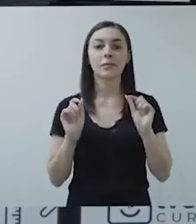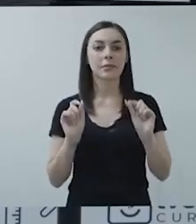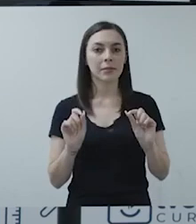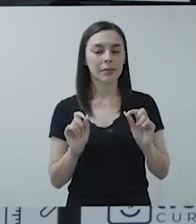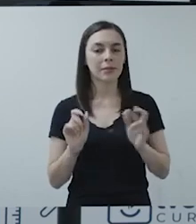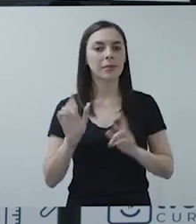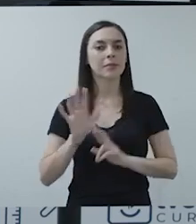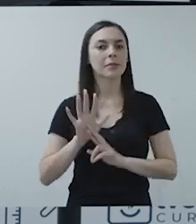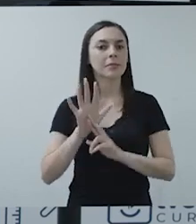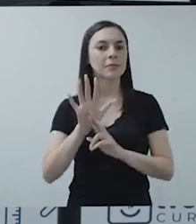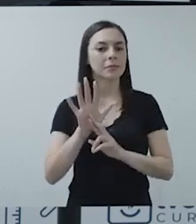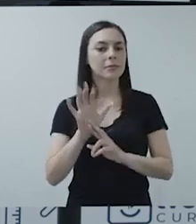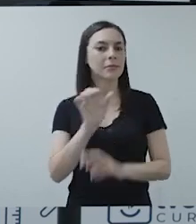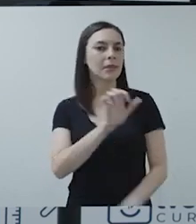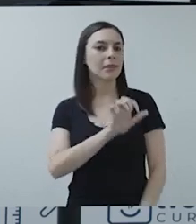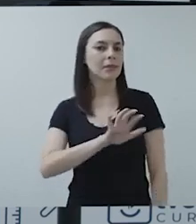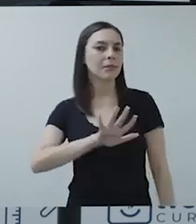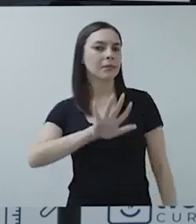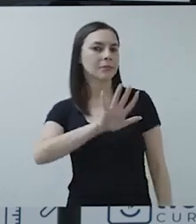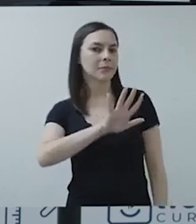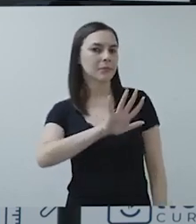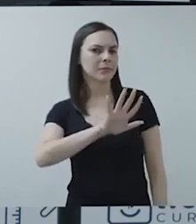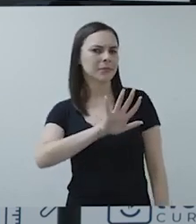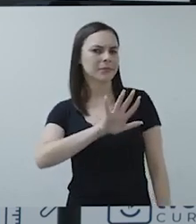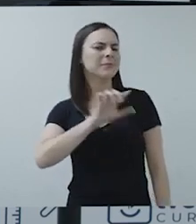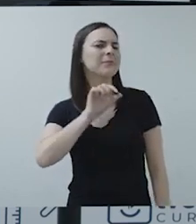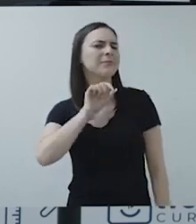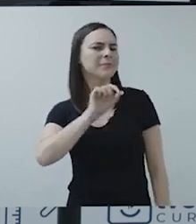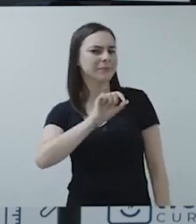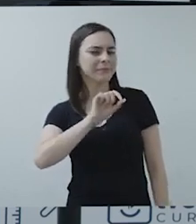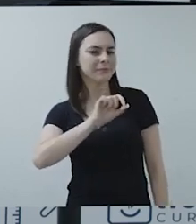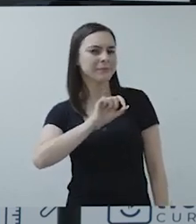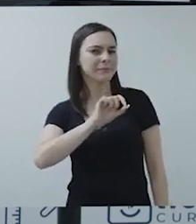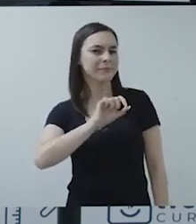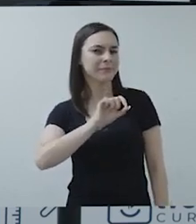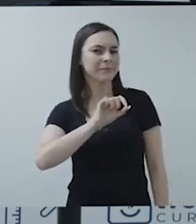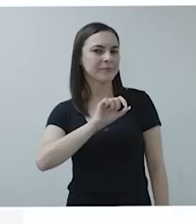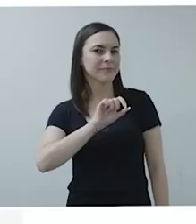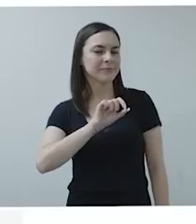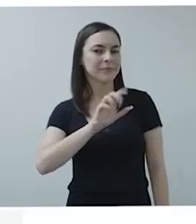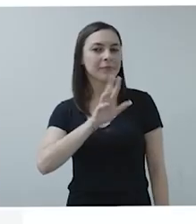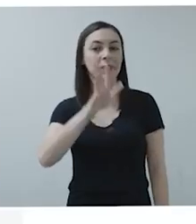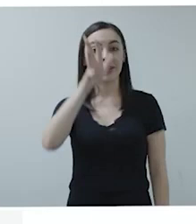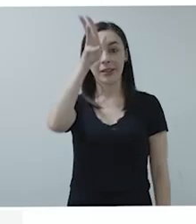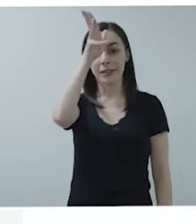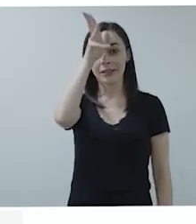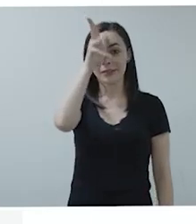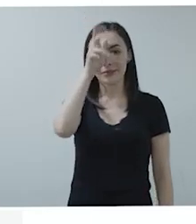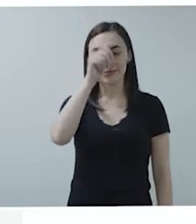está representando essa imagem aqui. Quem é esse? É o